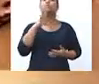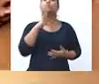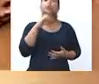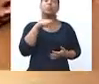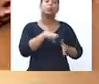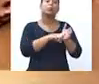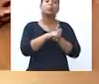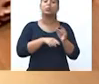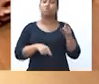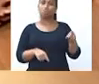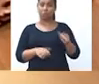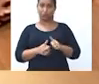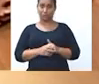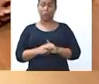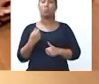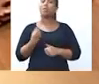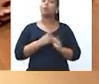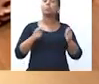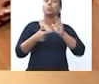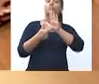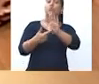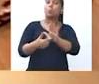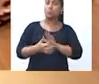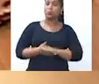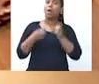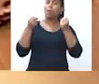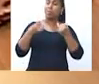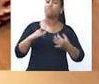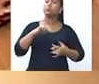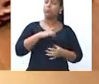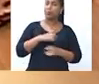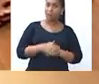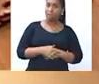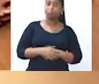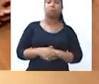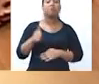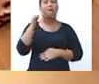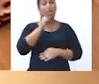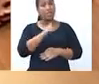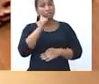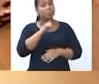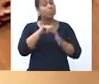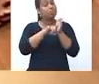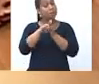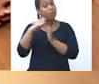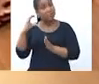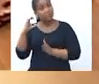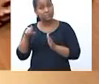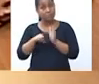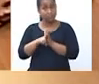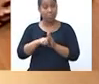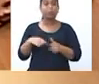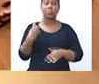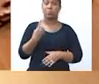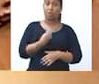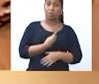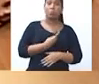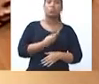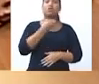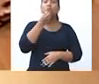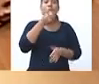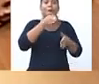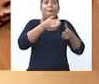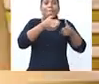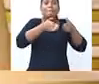conhecimento científico aí para a gente poder mostrar, para poder explicar. Para as meninas, é uma feira de ciência. Para nós, interessa o